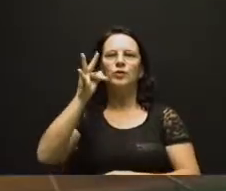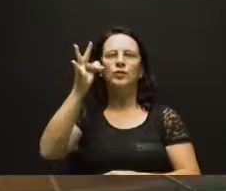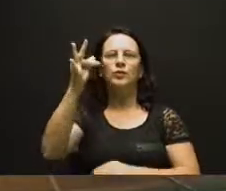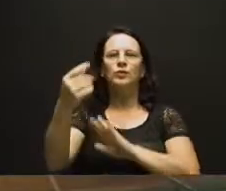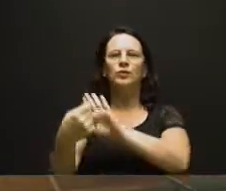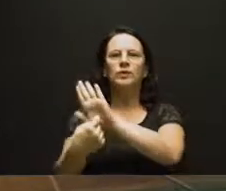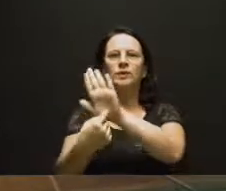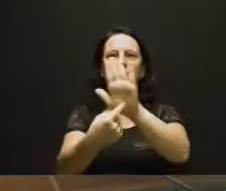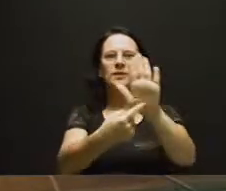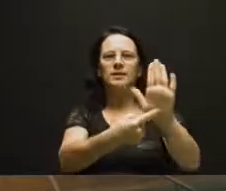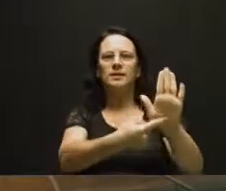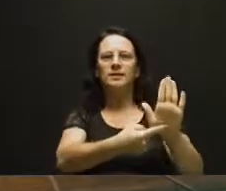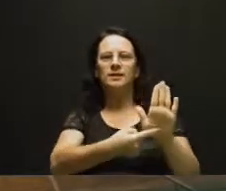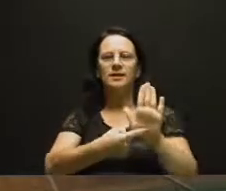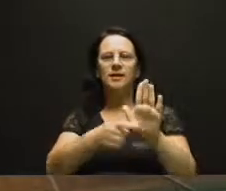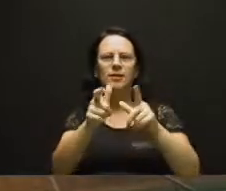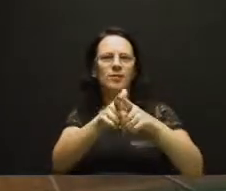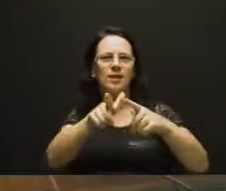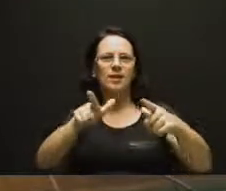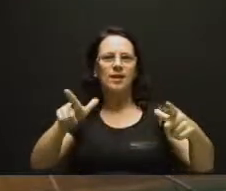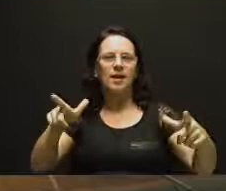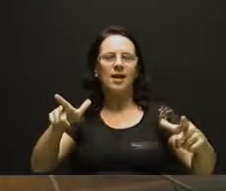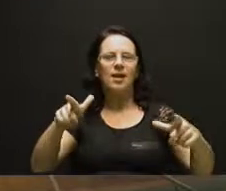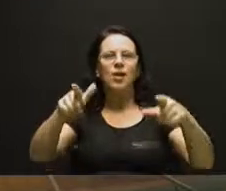dois espelhos a grandeza